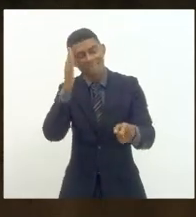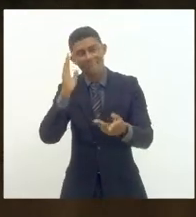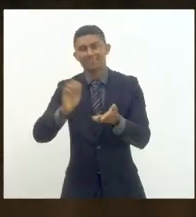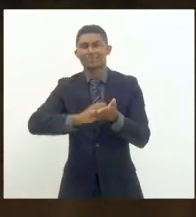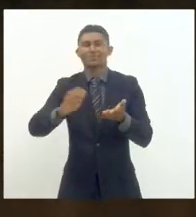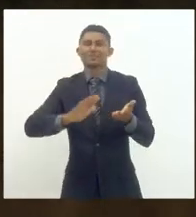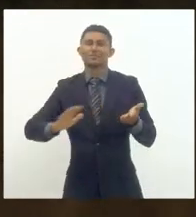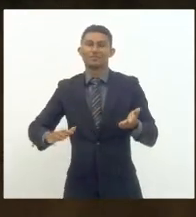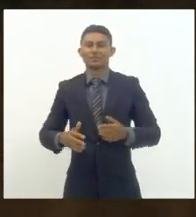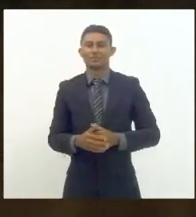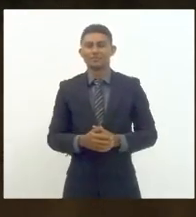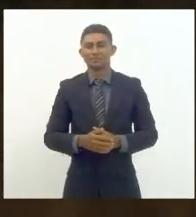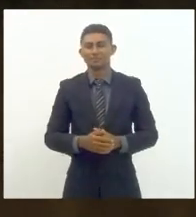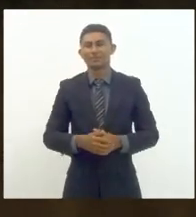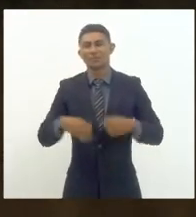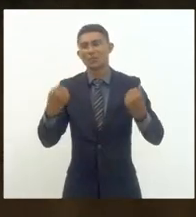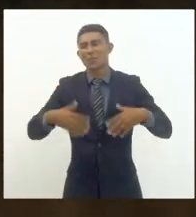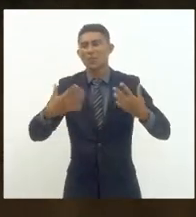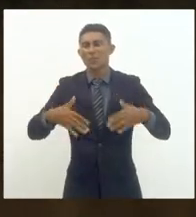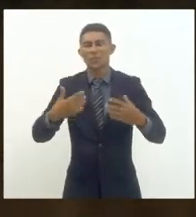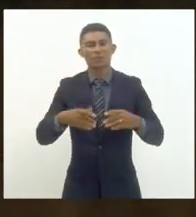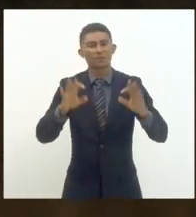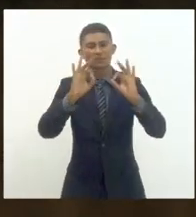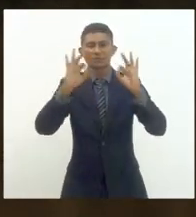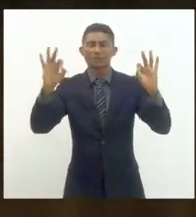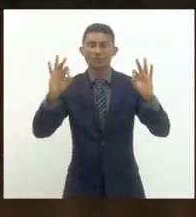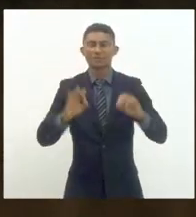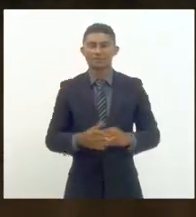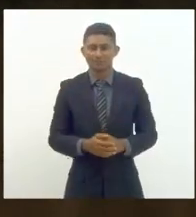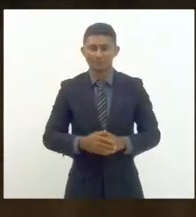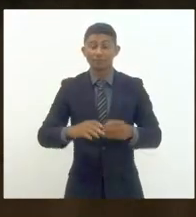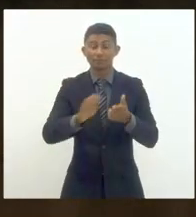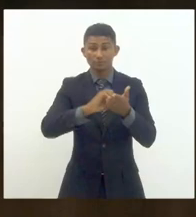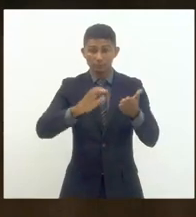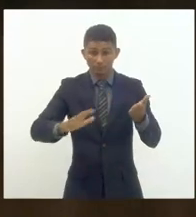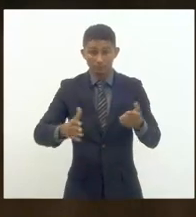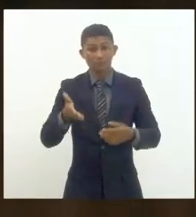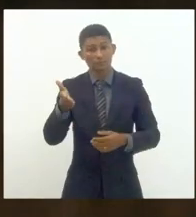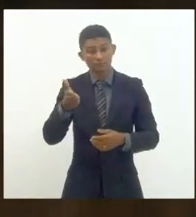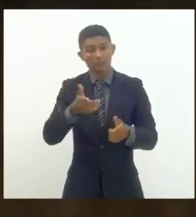atividade extraordinária, que trabalha diversas